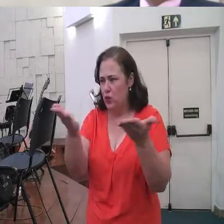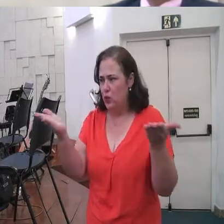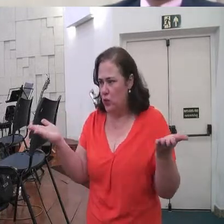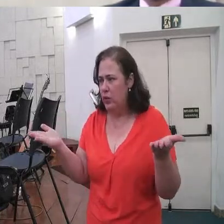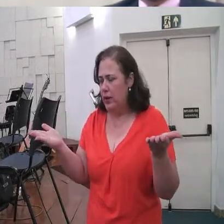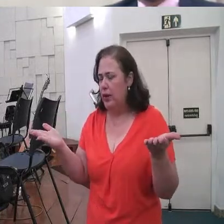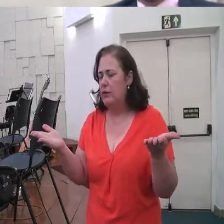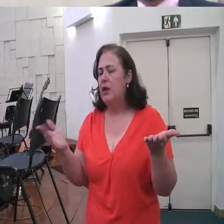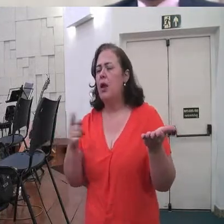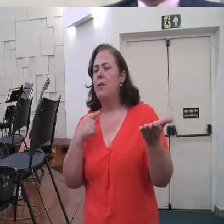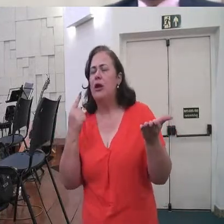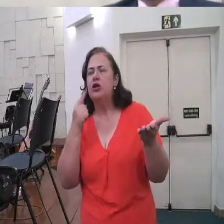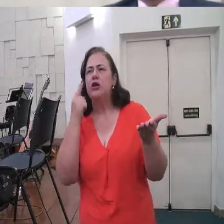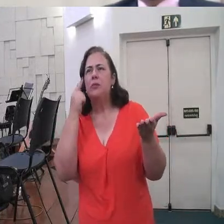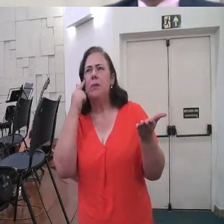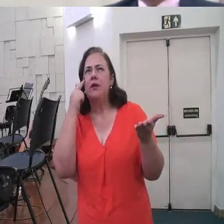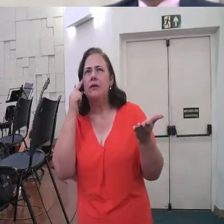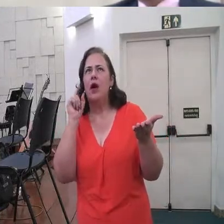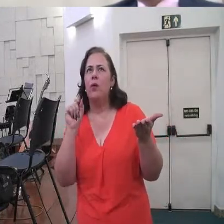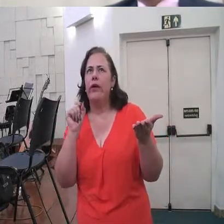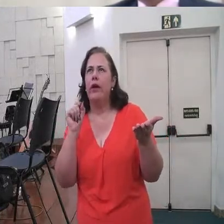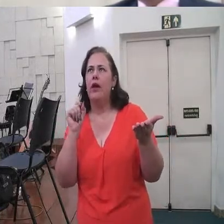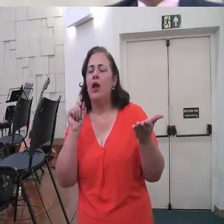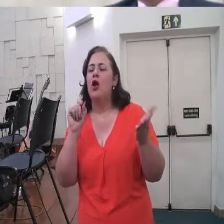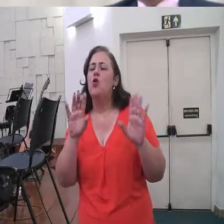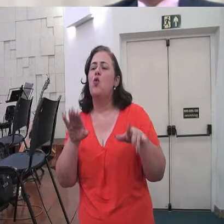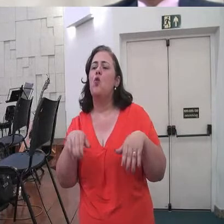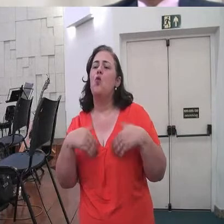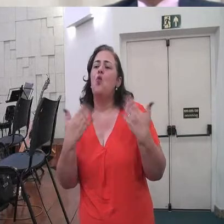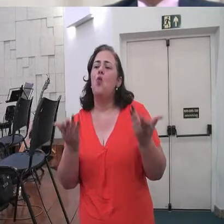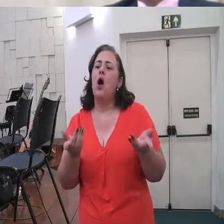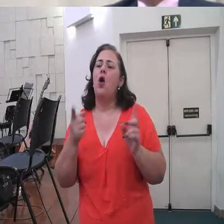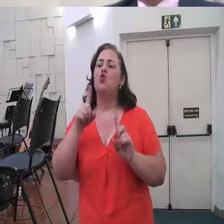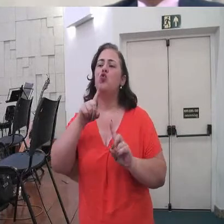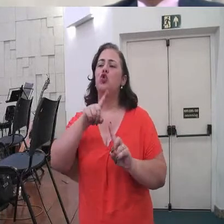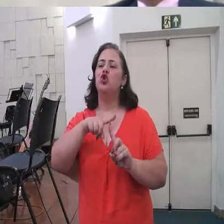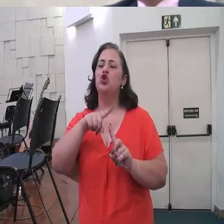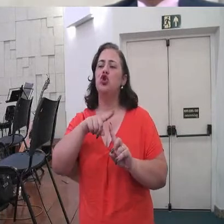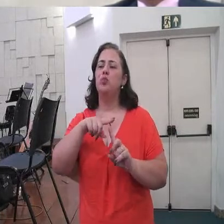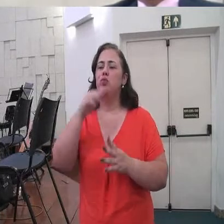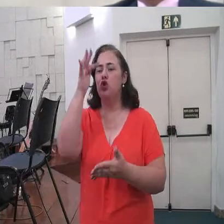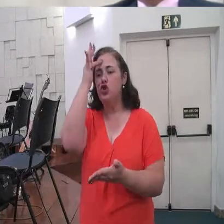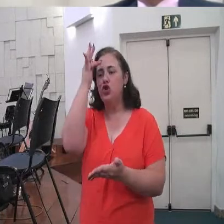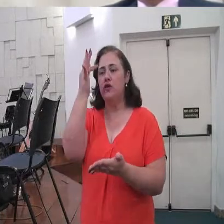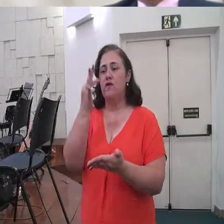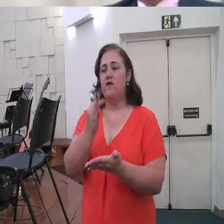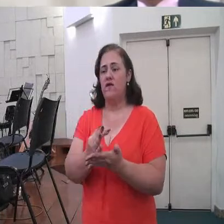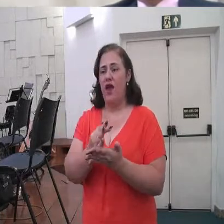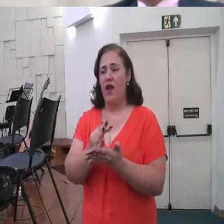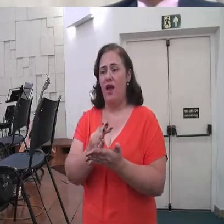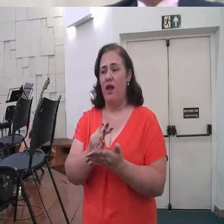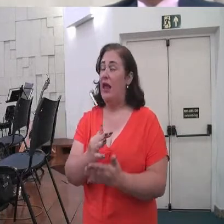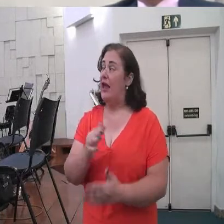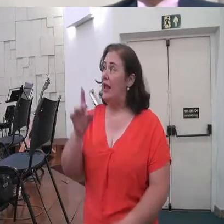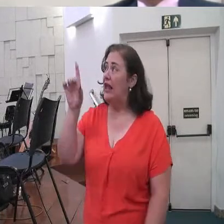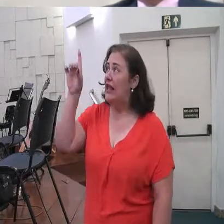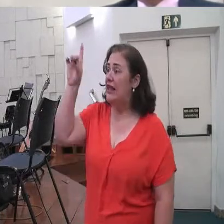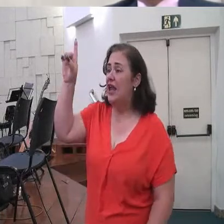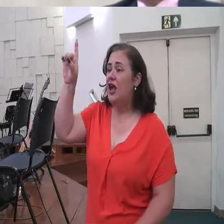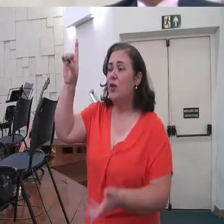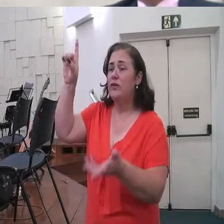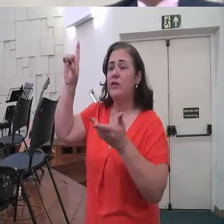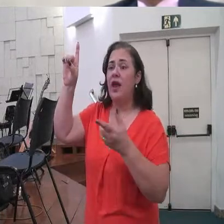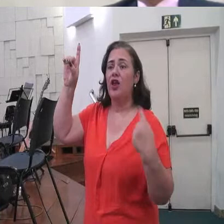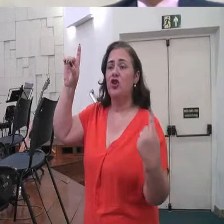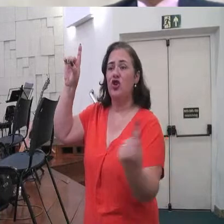falar, porque nós vamos pensar hoje sobre o tipo de fé que Deus espera do seu povo. Nós somos o povo de Deus, mas